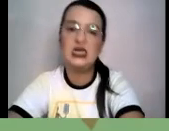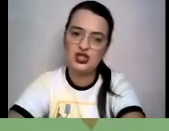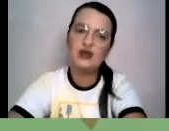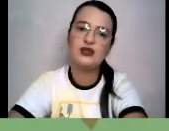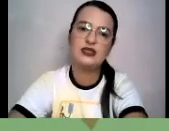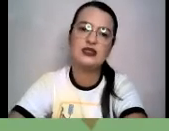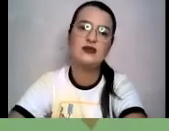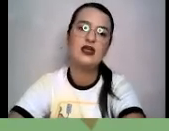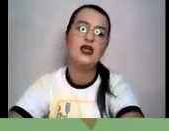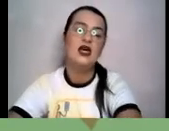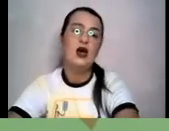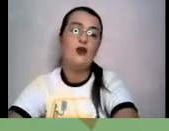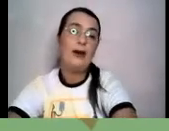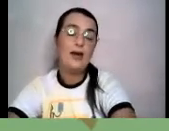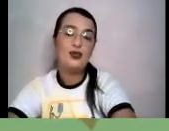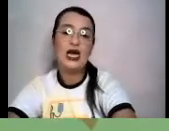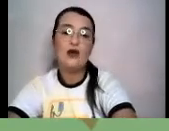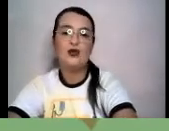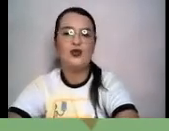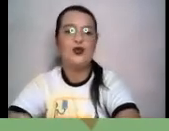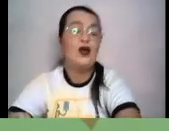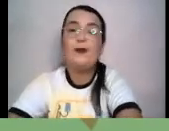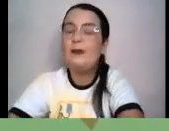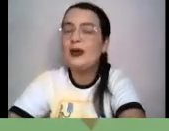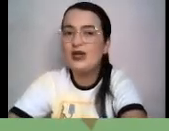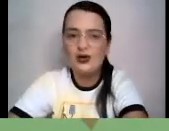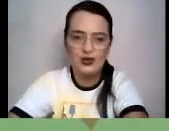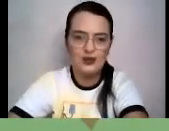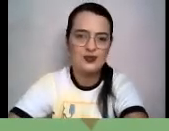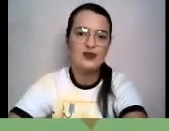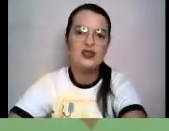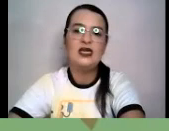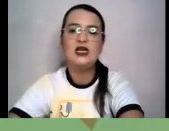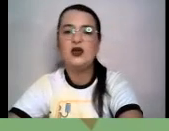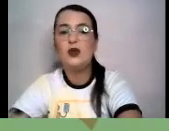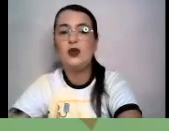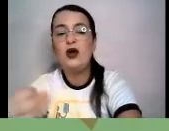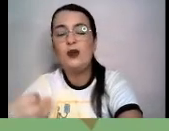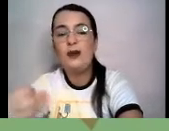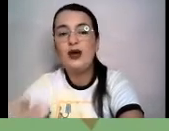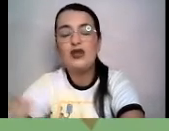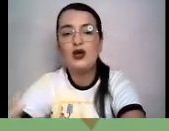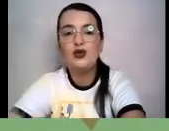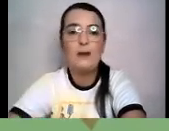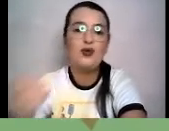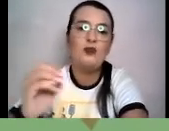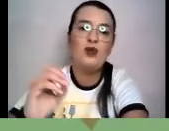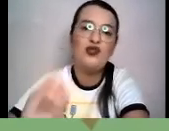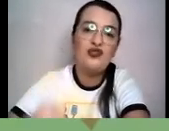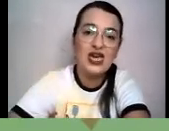questões religiosas. O papel da ONU. Qual é o papel da ONU? Né? Então, o papel da